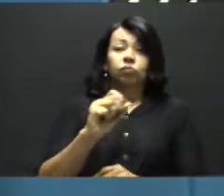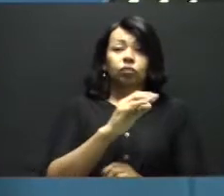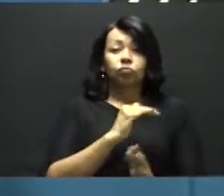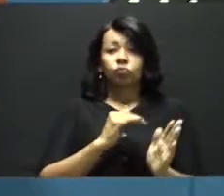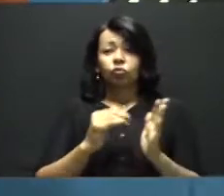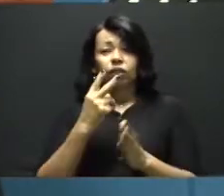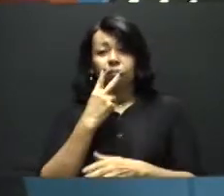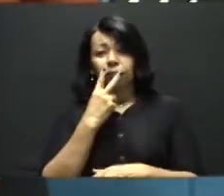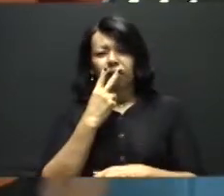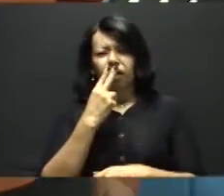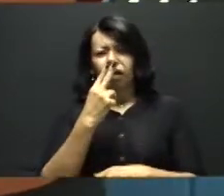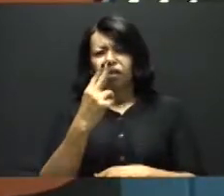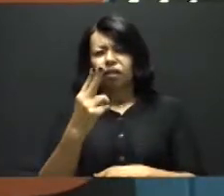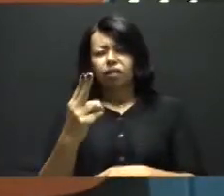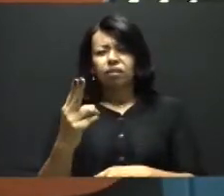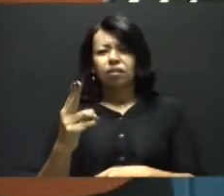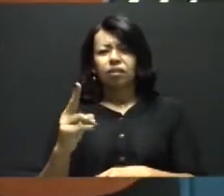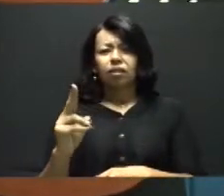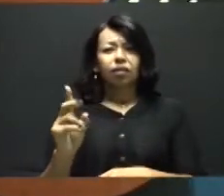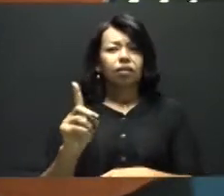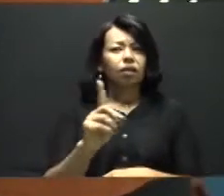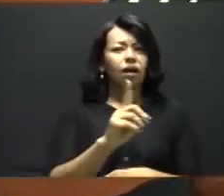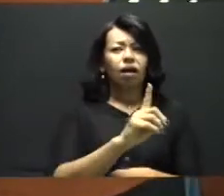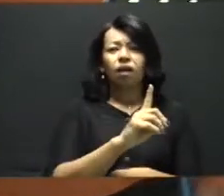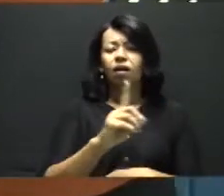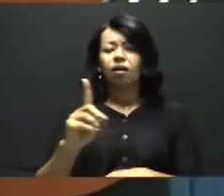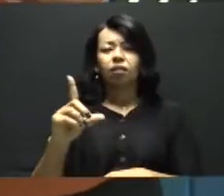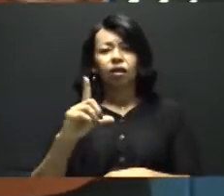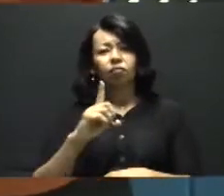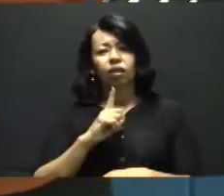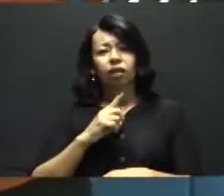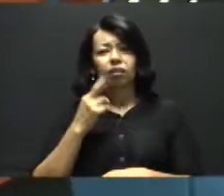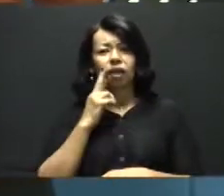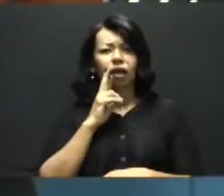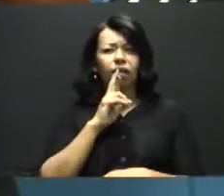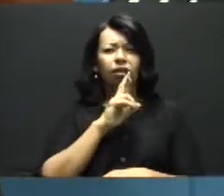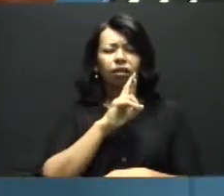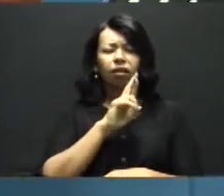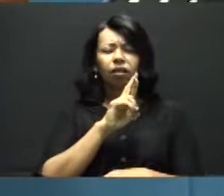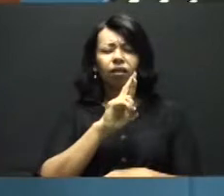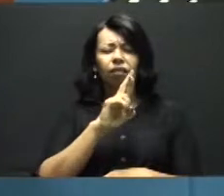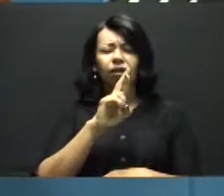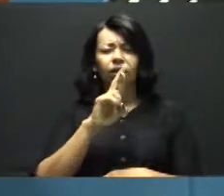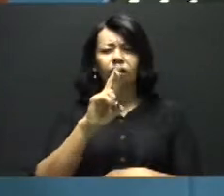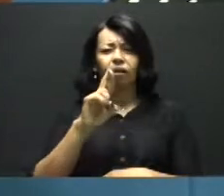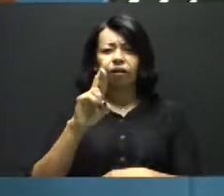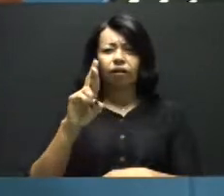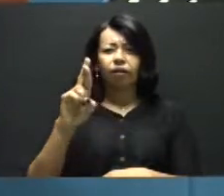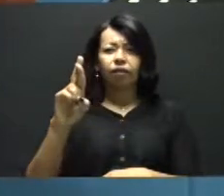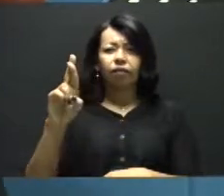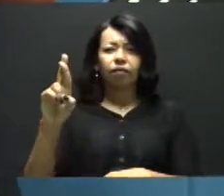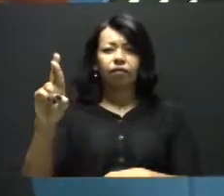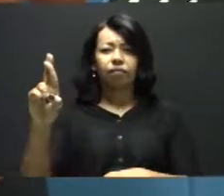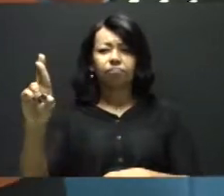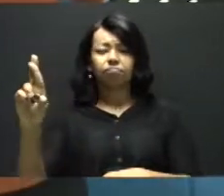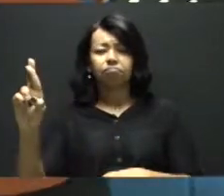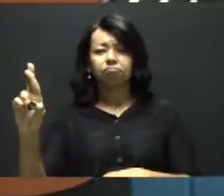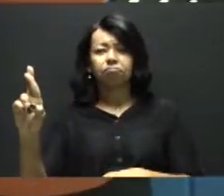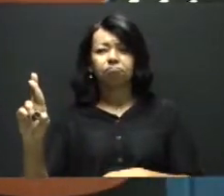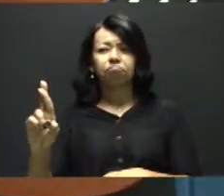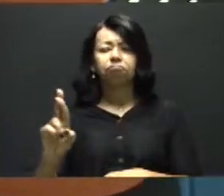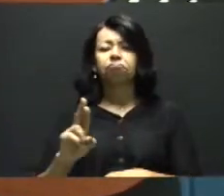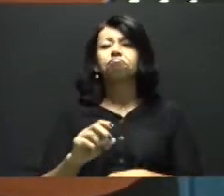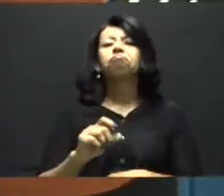aquilo que parecia não ter saída o que